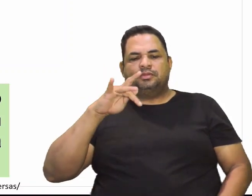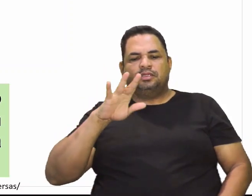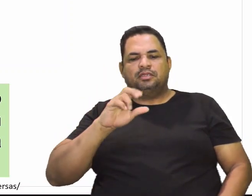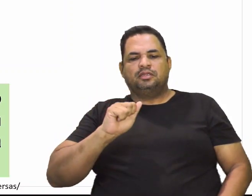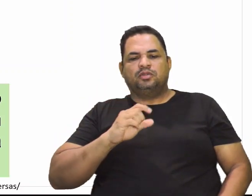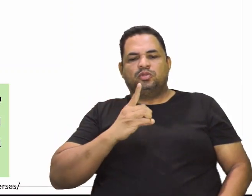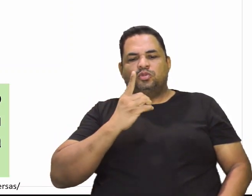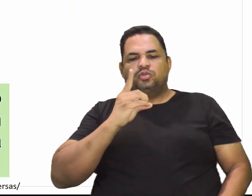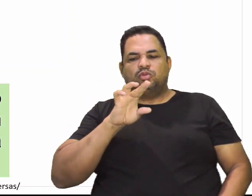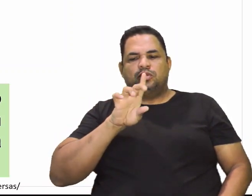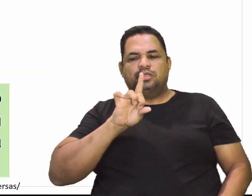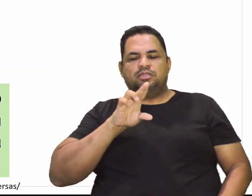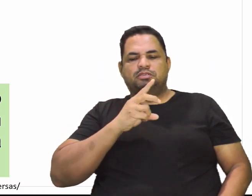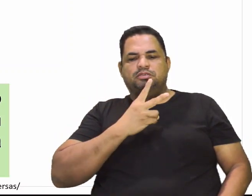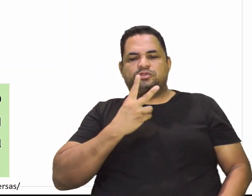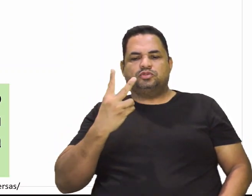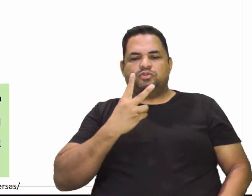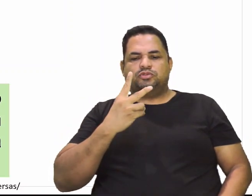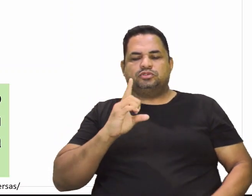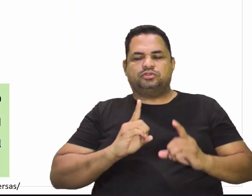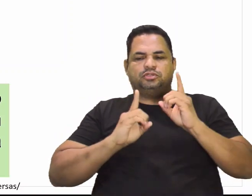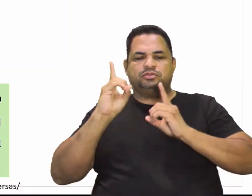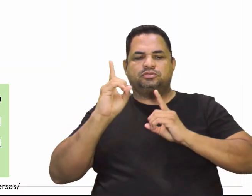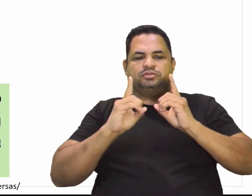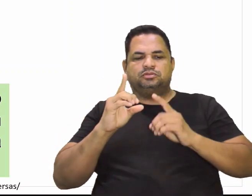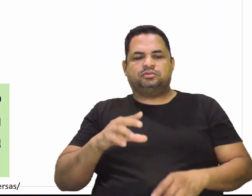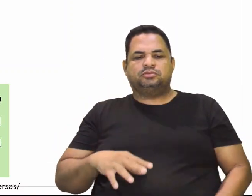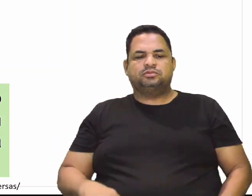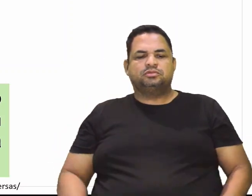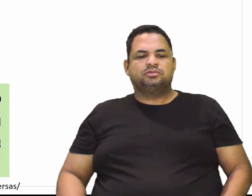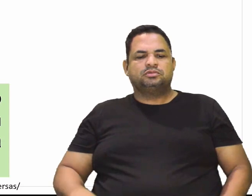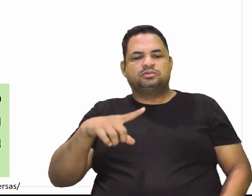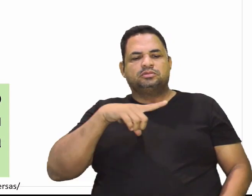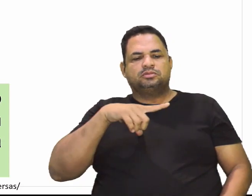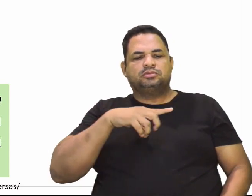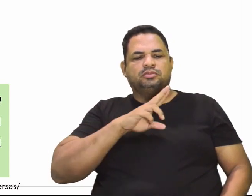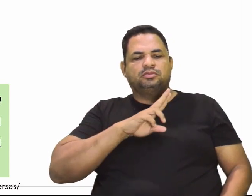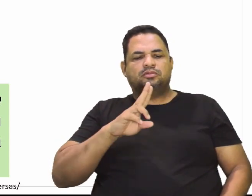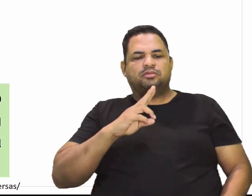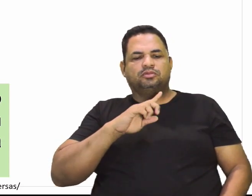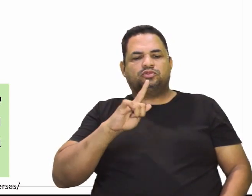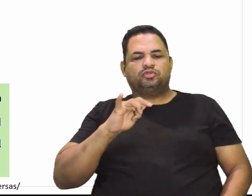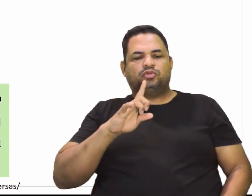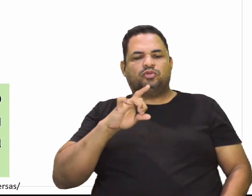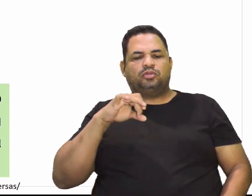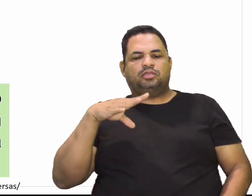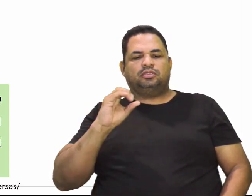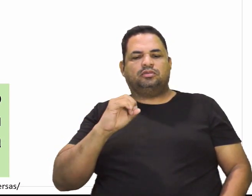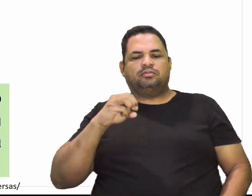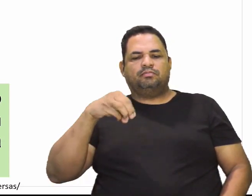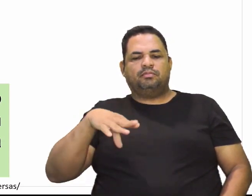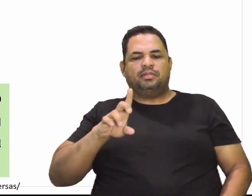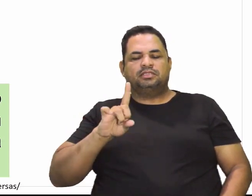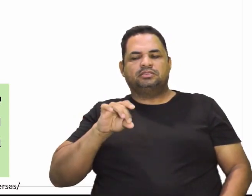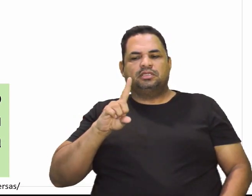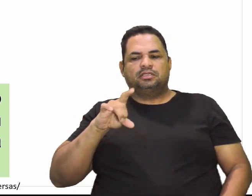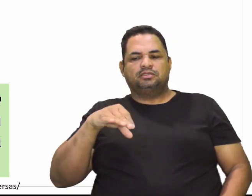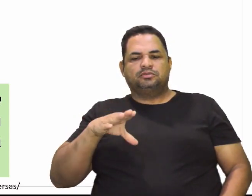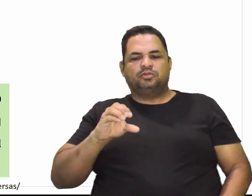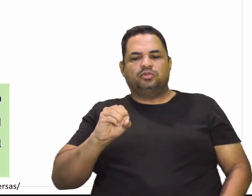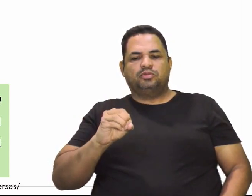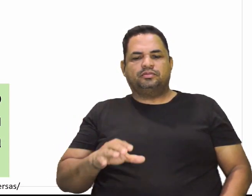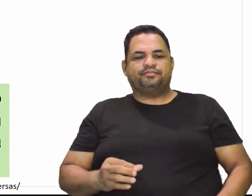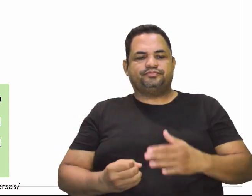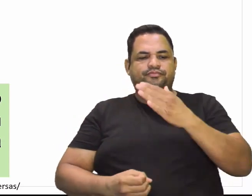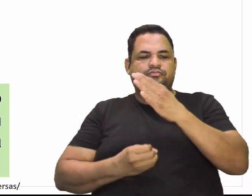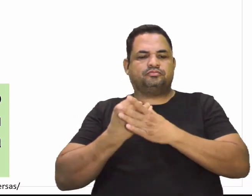eram dualistas e tinham o nome de zoroatrismo ou masdeísmo,